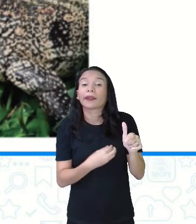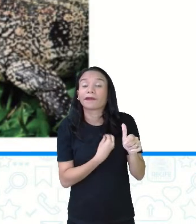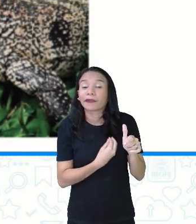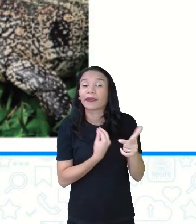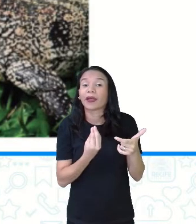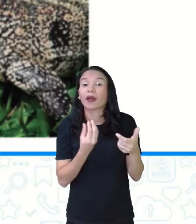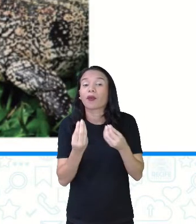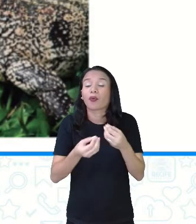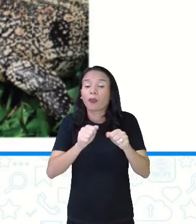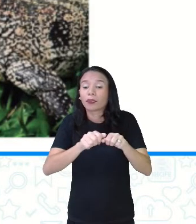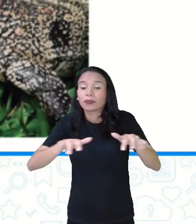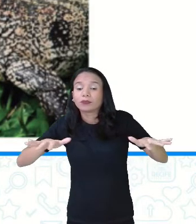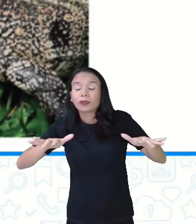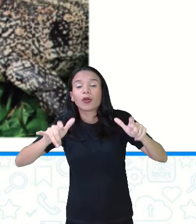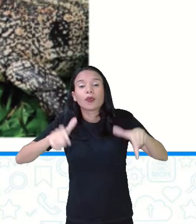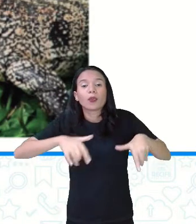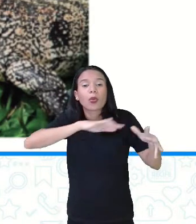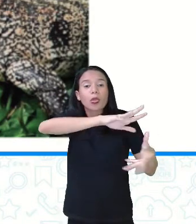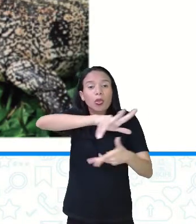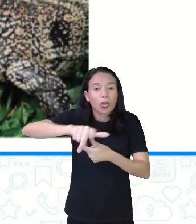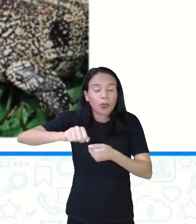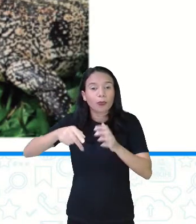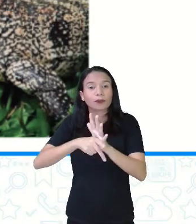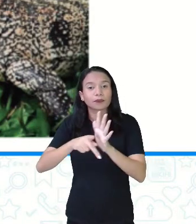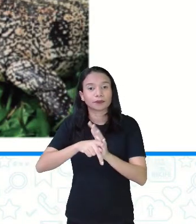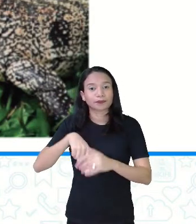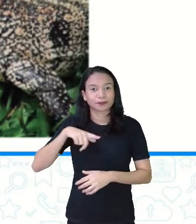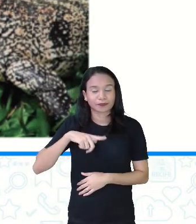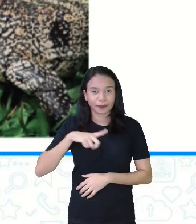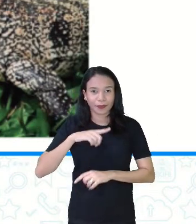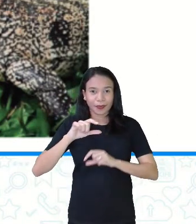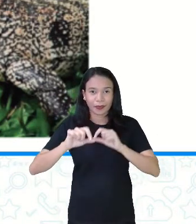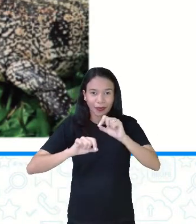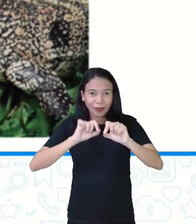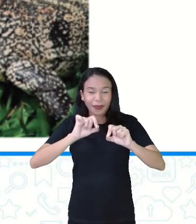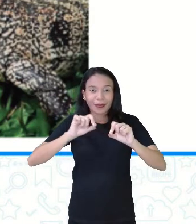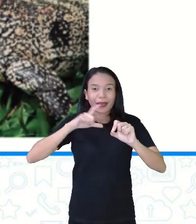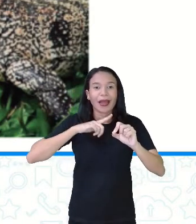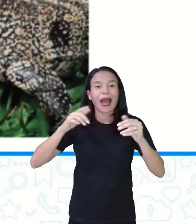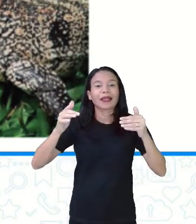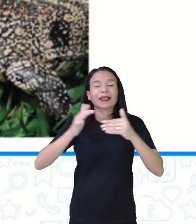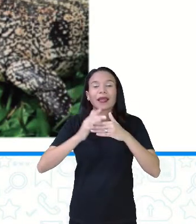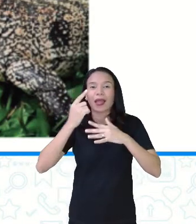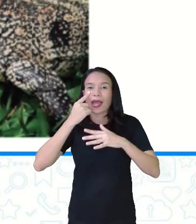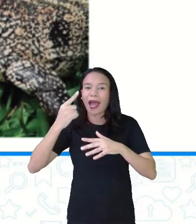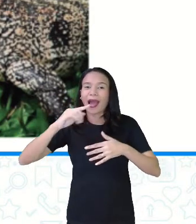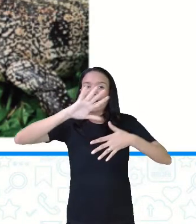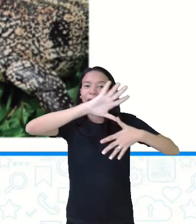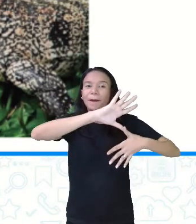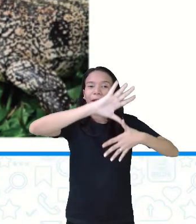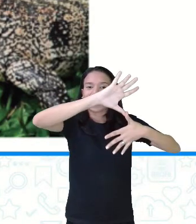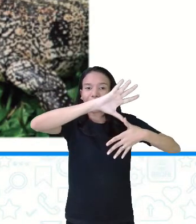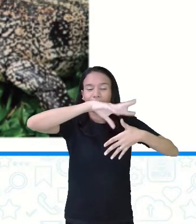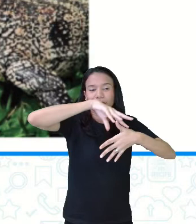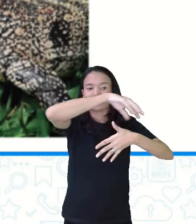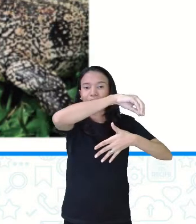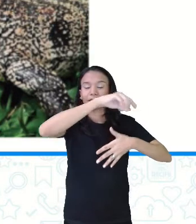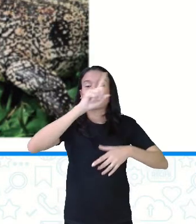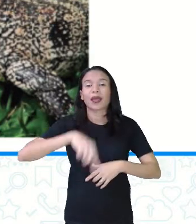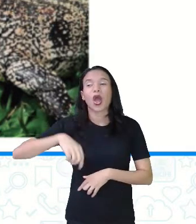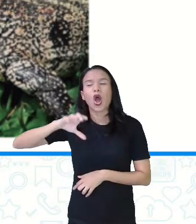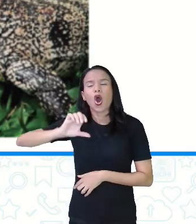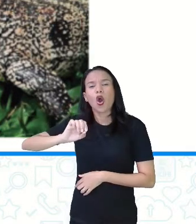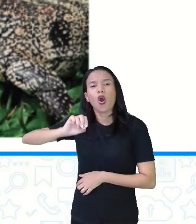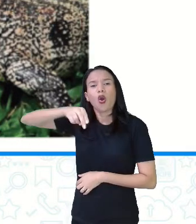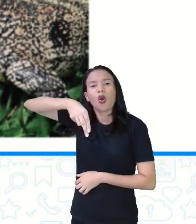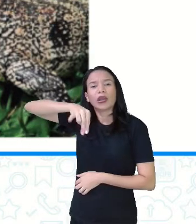a distribuição geográfica. No sul do Amazonas, ao norte da Argentina. Ele é onívoro. E